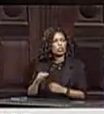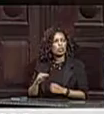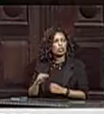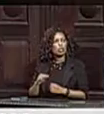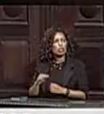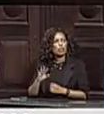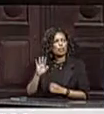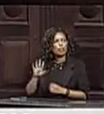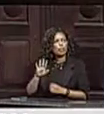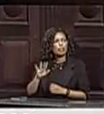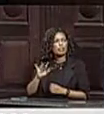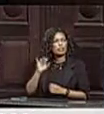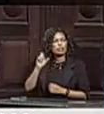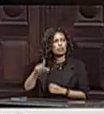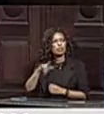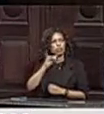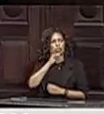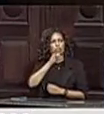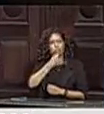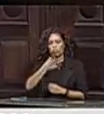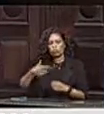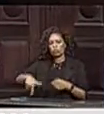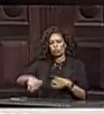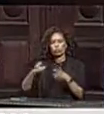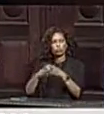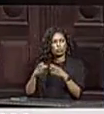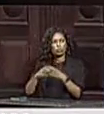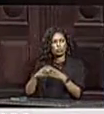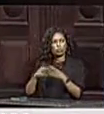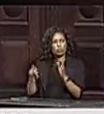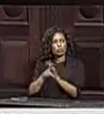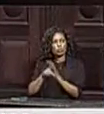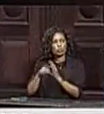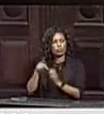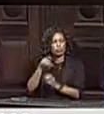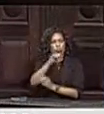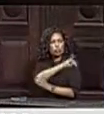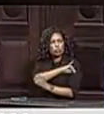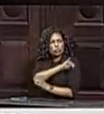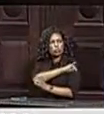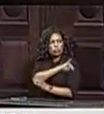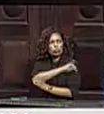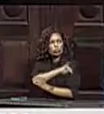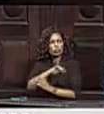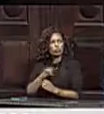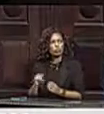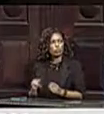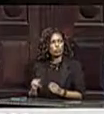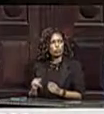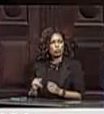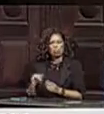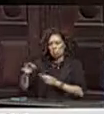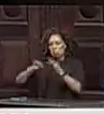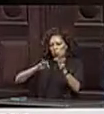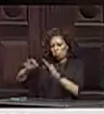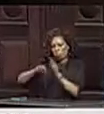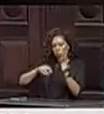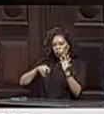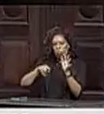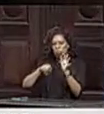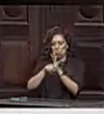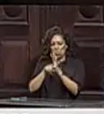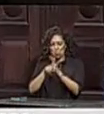Lamentavelmente, no Conselho Estadual de Emprego e Renda, por manipulação